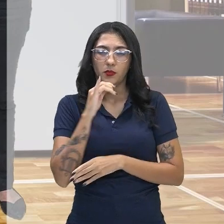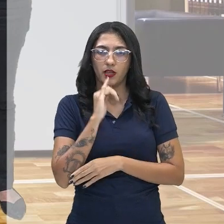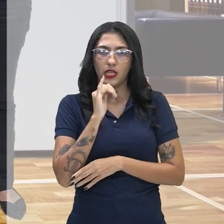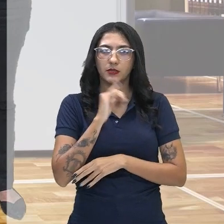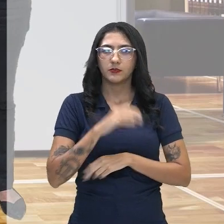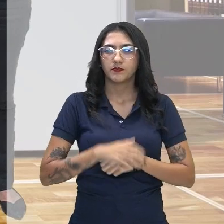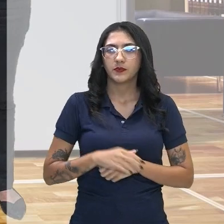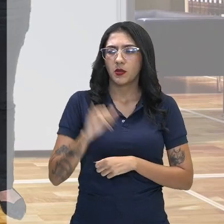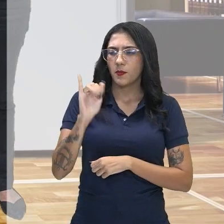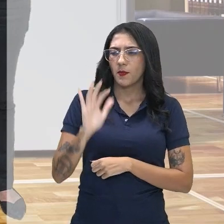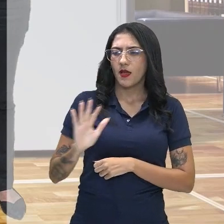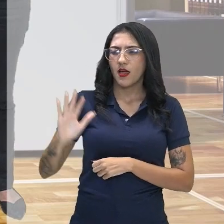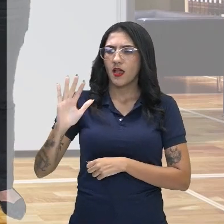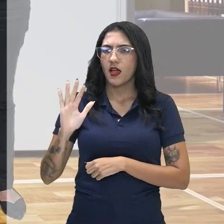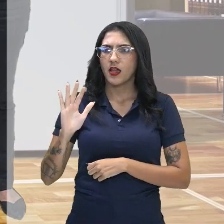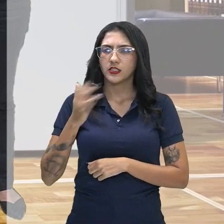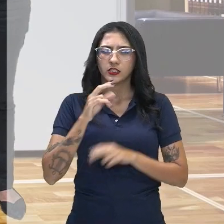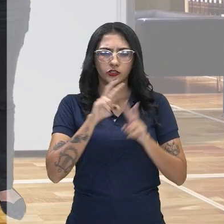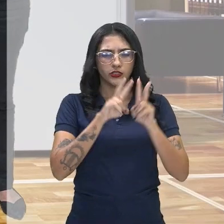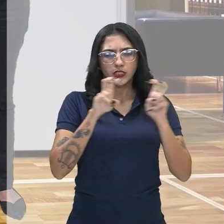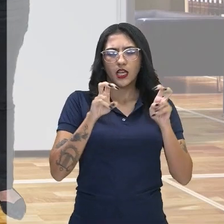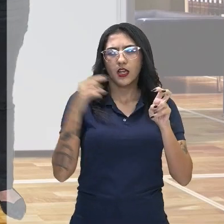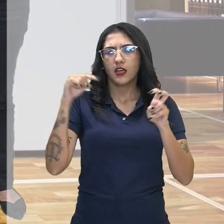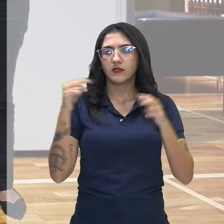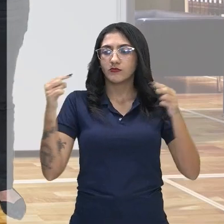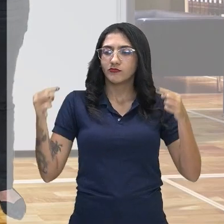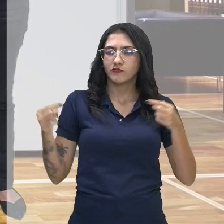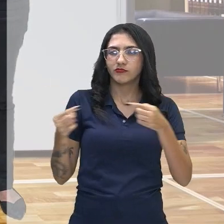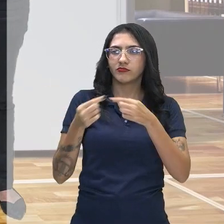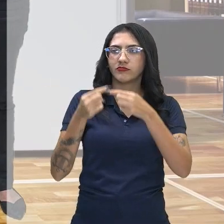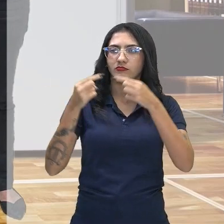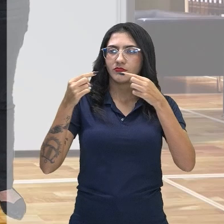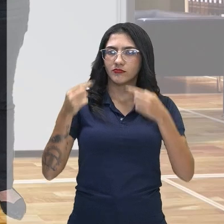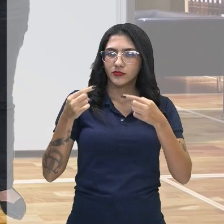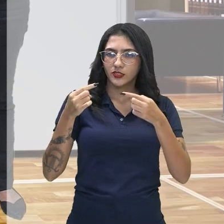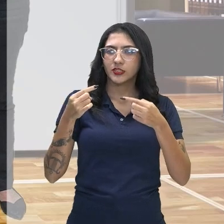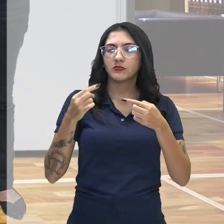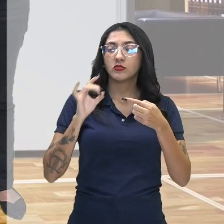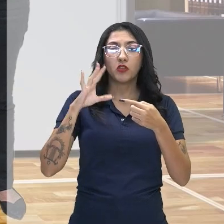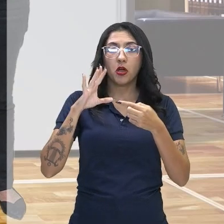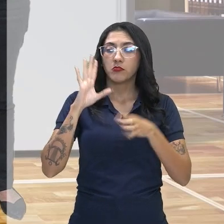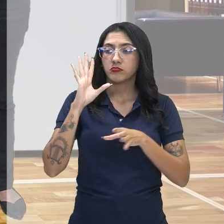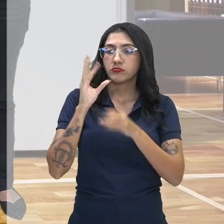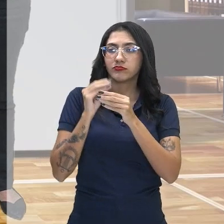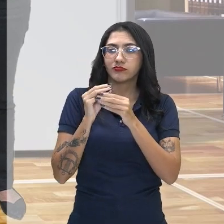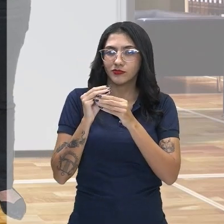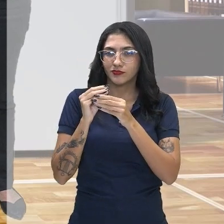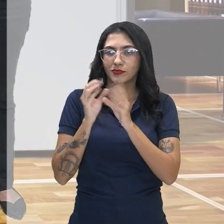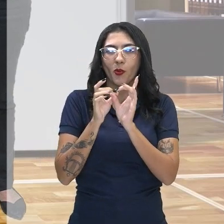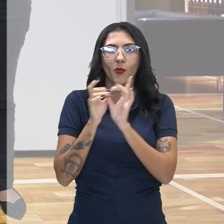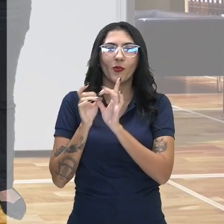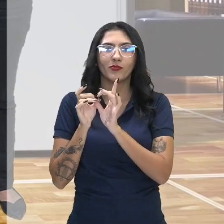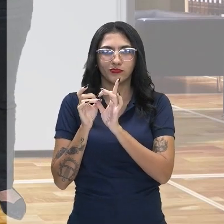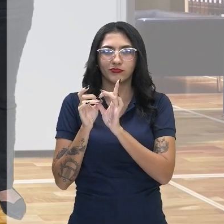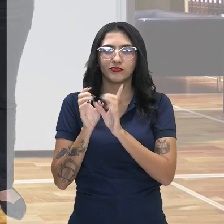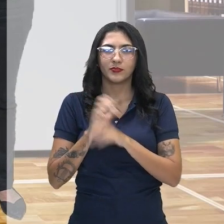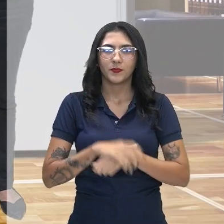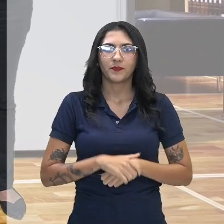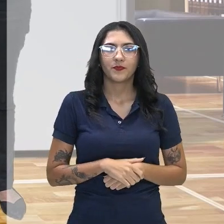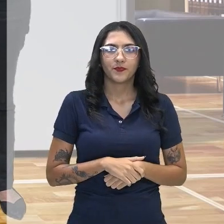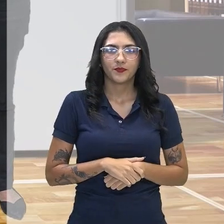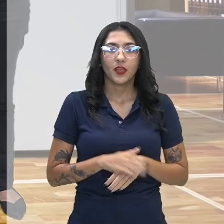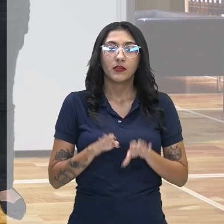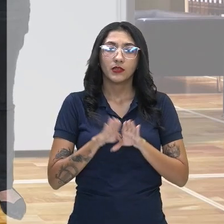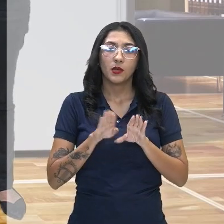imagem, o título, você já faz a relação ali. Confirma, né, se é o que você estava pensando ou não, ok? Assim como